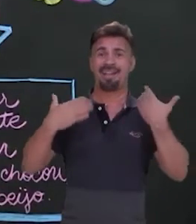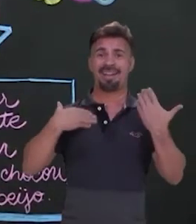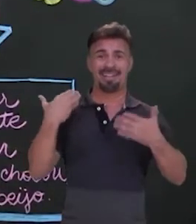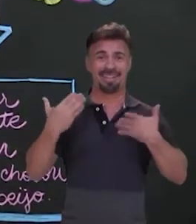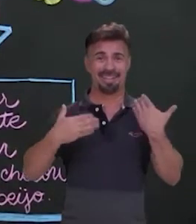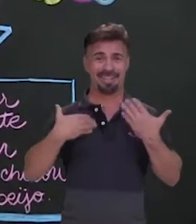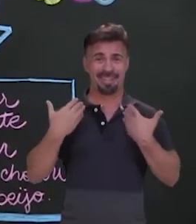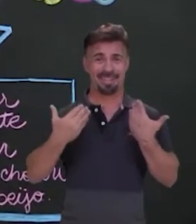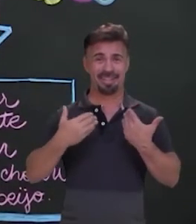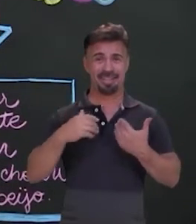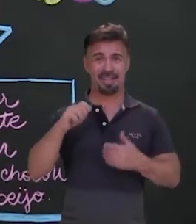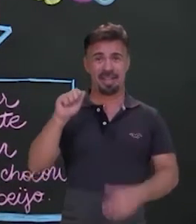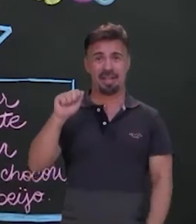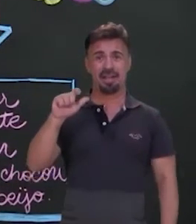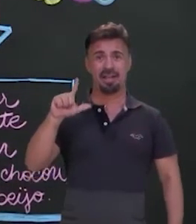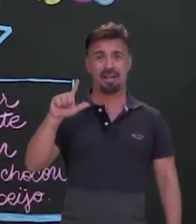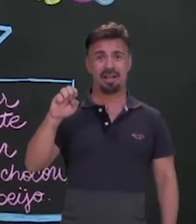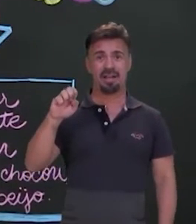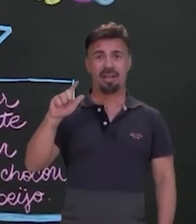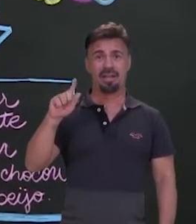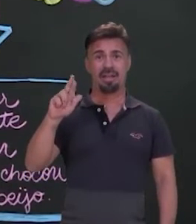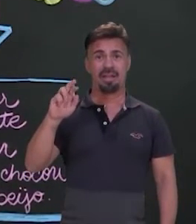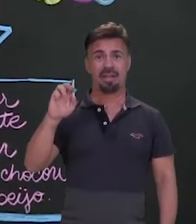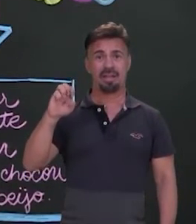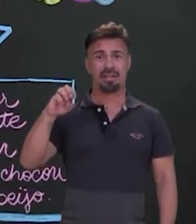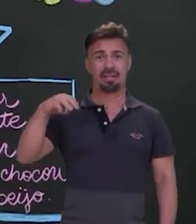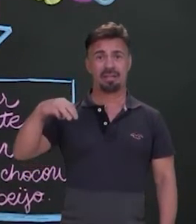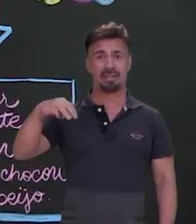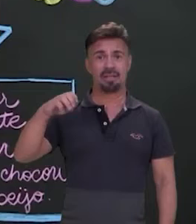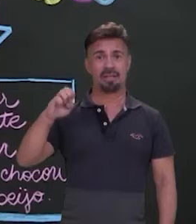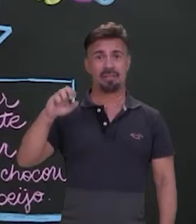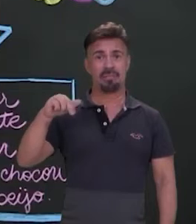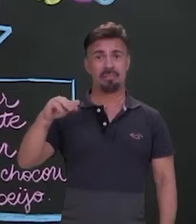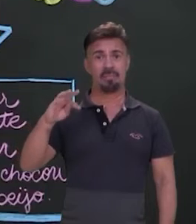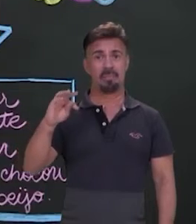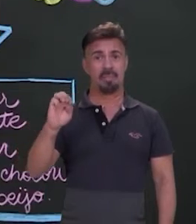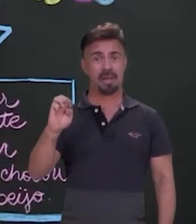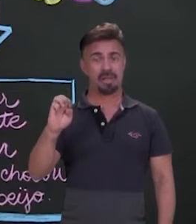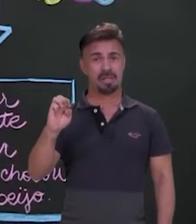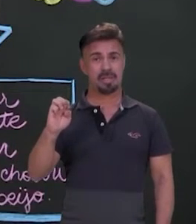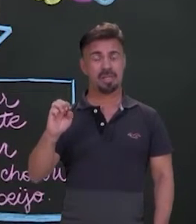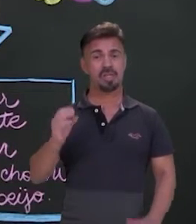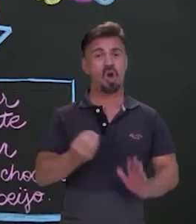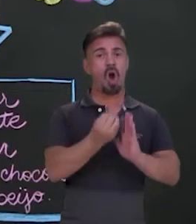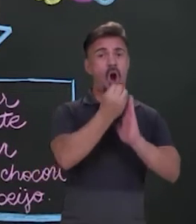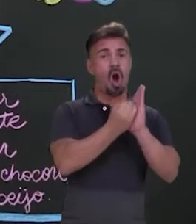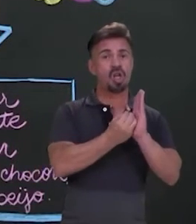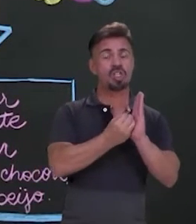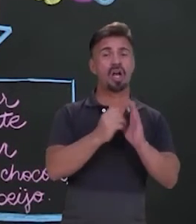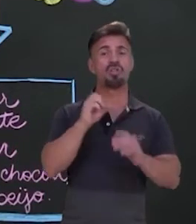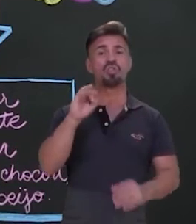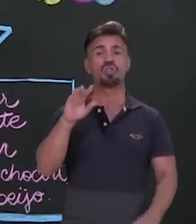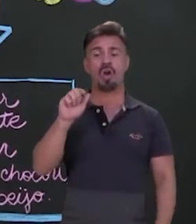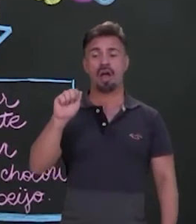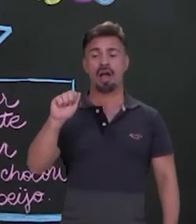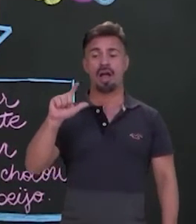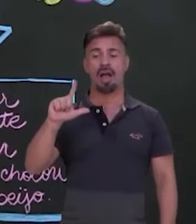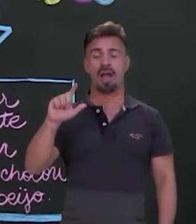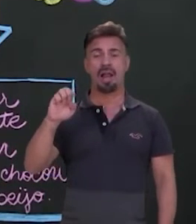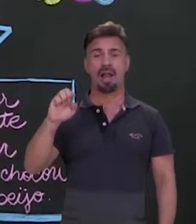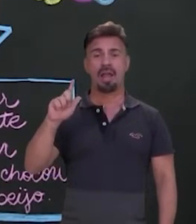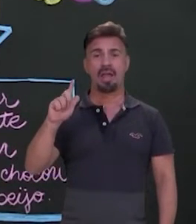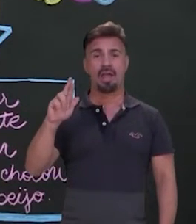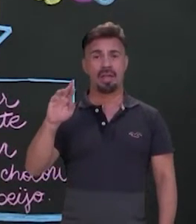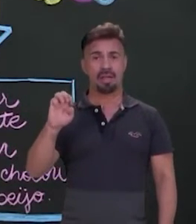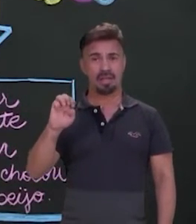Essa palavra, quando formada, deixou de ser o sentido original de alegre, que é um sentido de adjetivo, de classificação gramatical